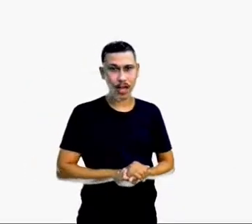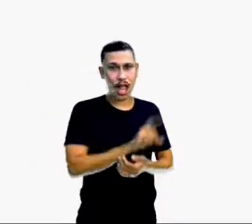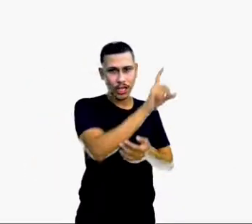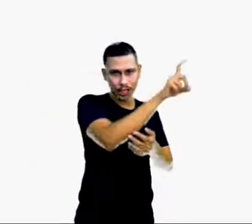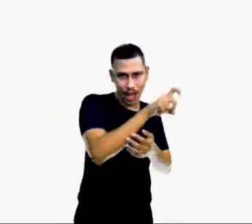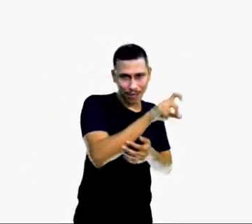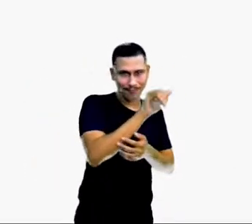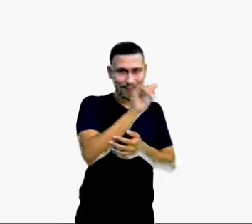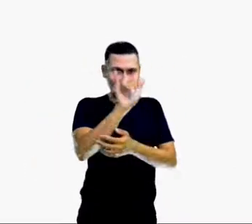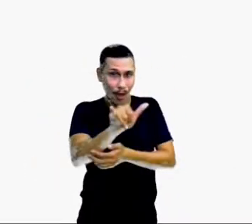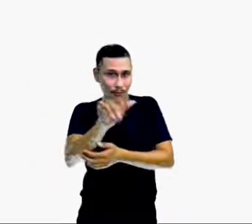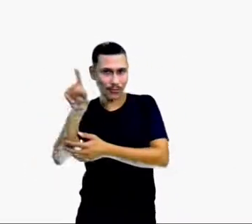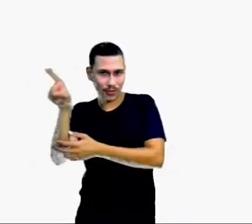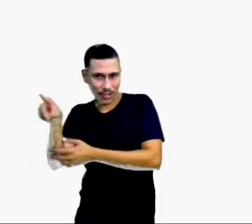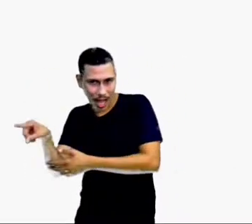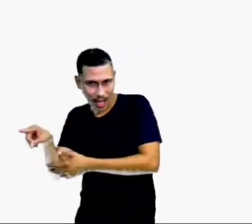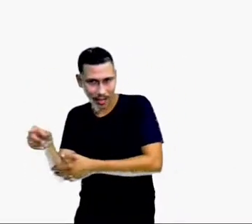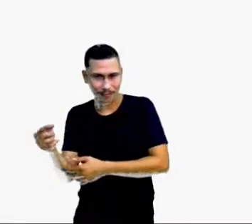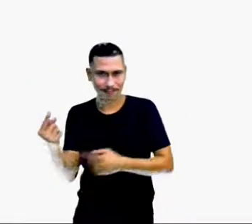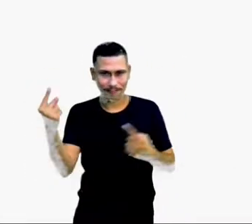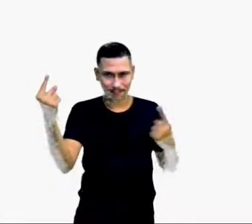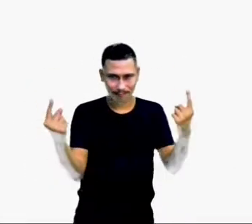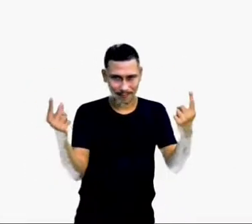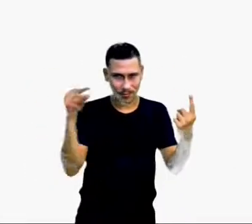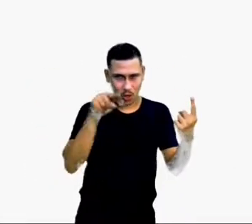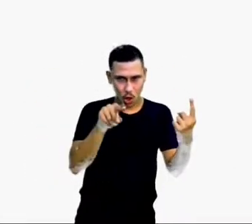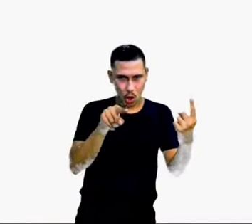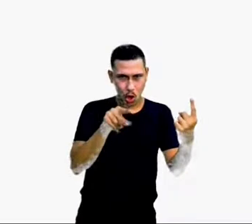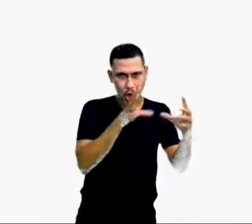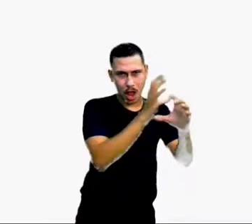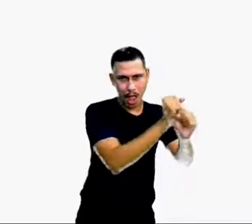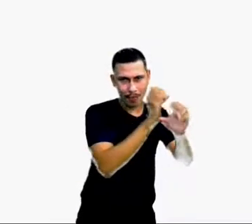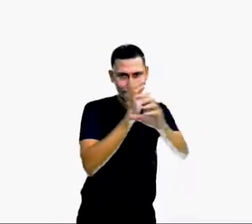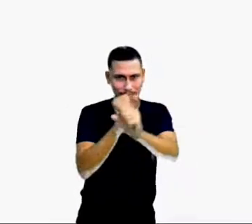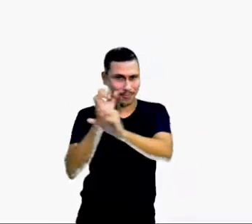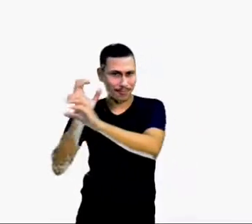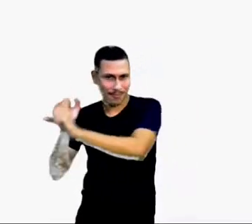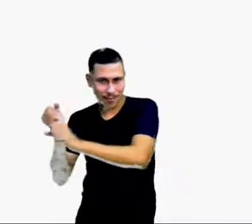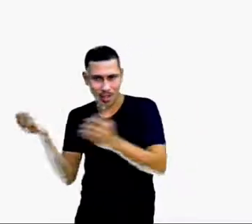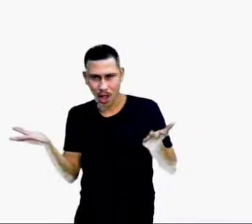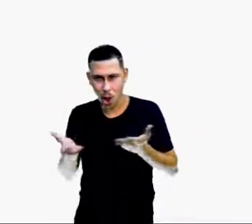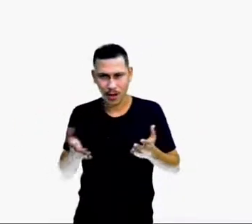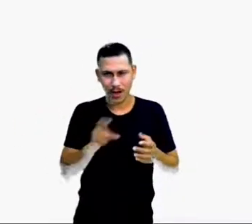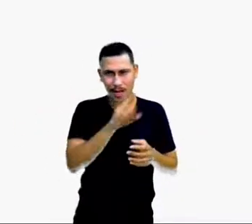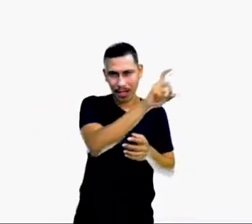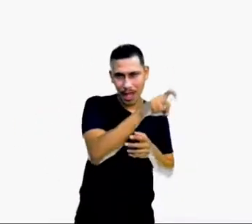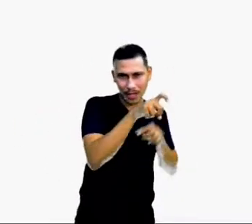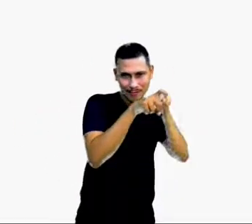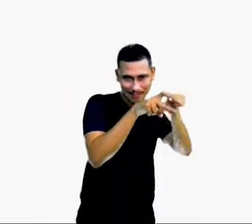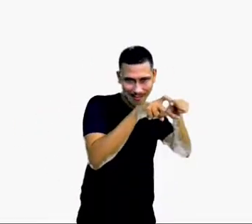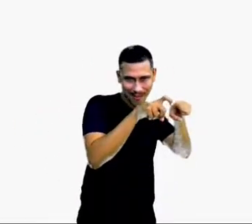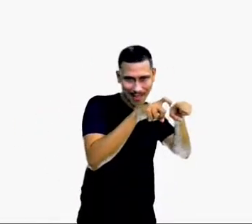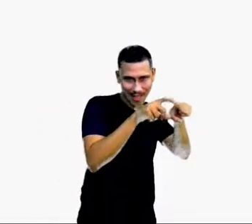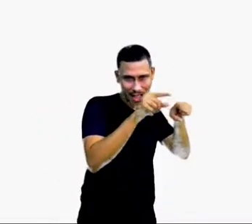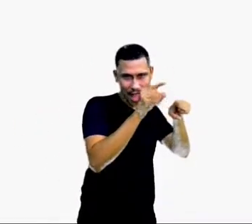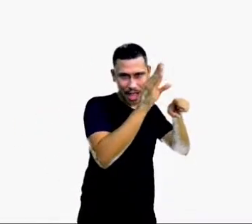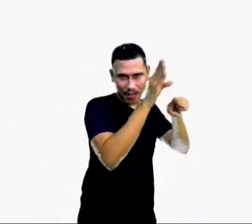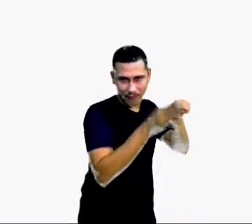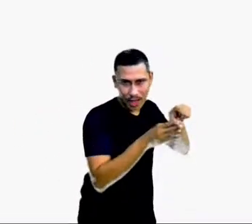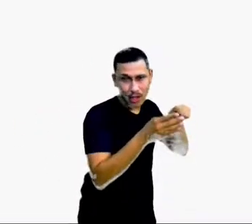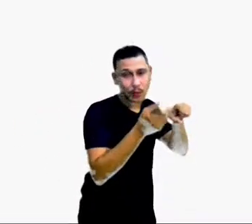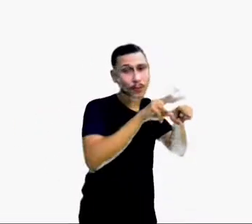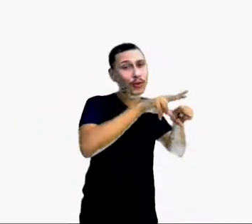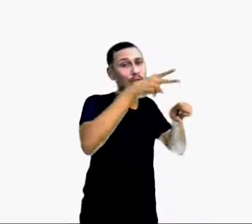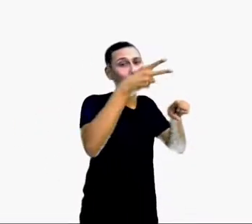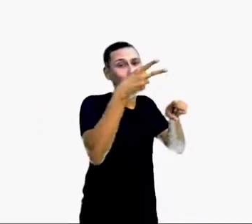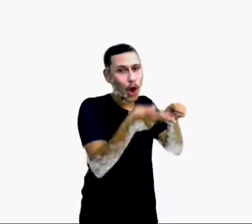Y e Z. Vamos calcular um por um. Então, X vai ser dividido pelo inverso das faltas. As